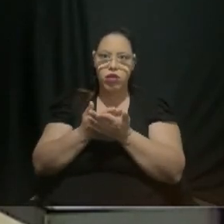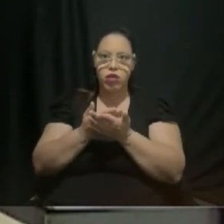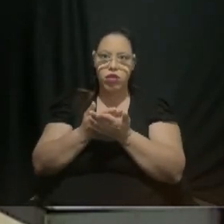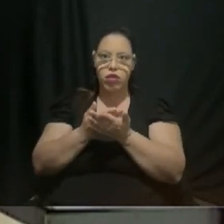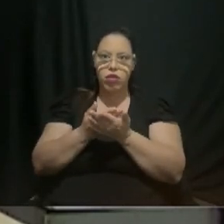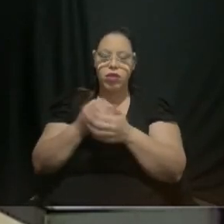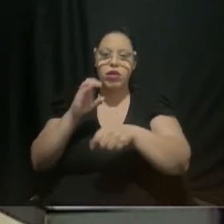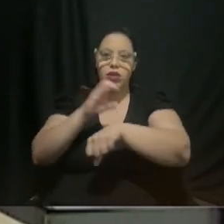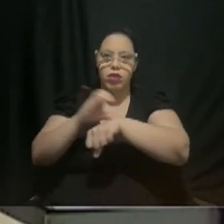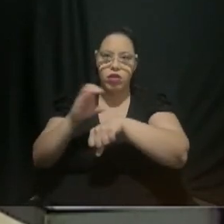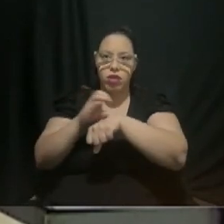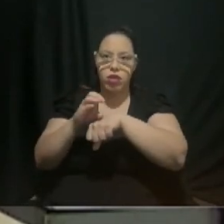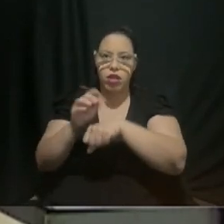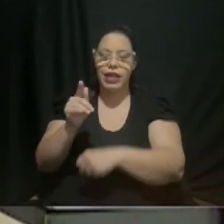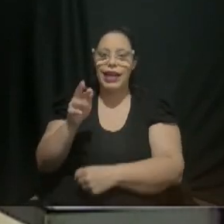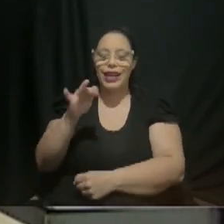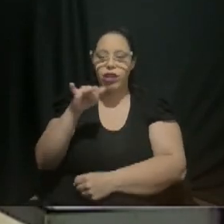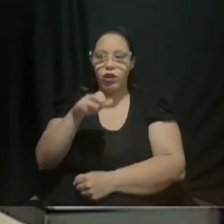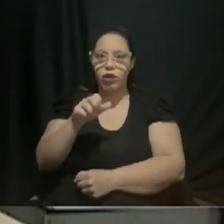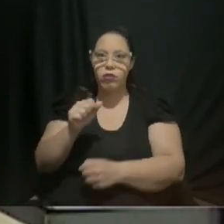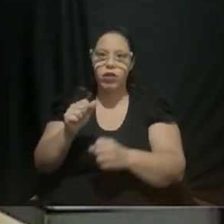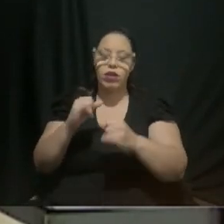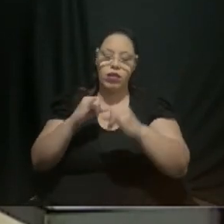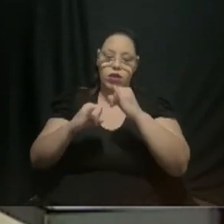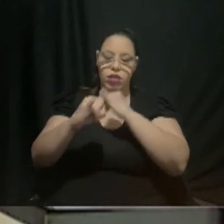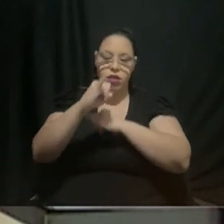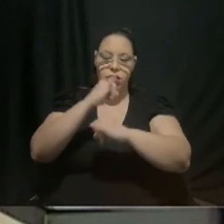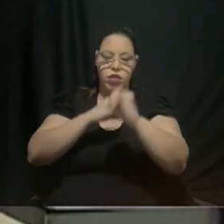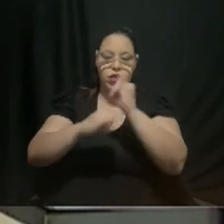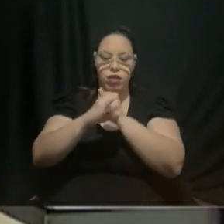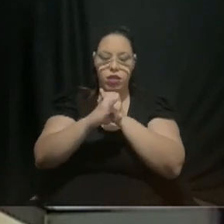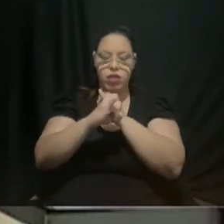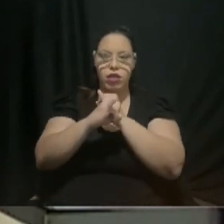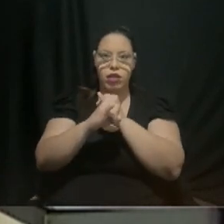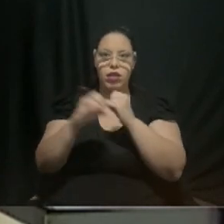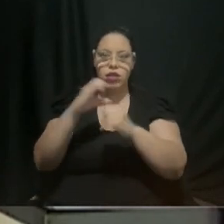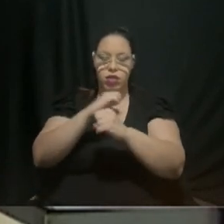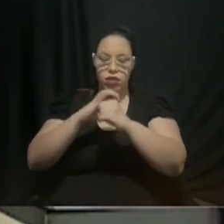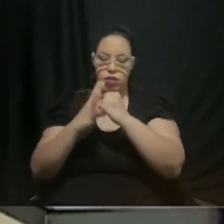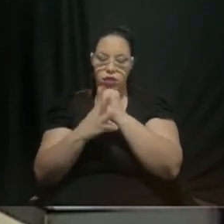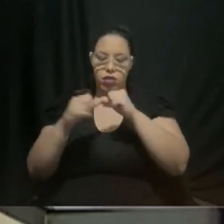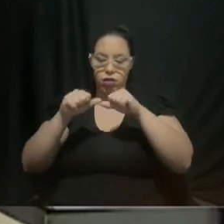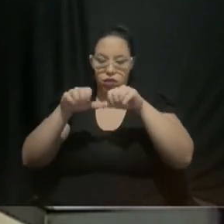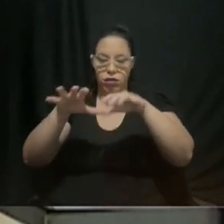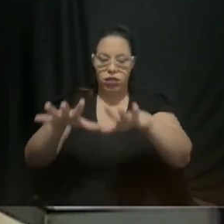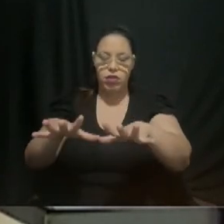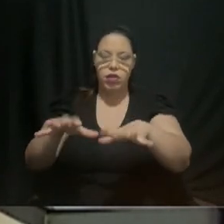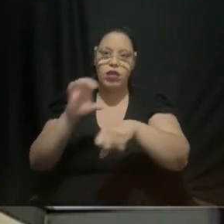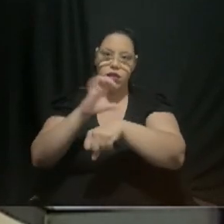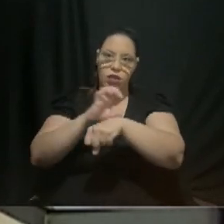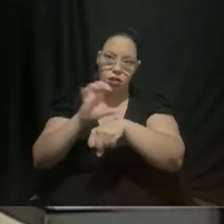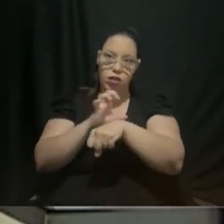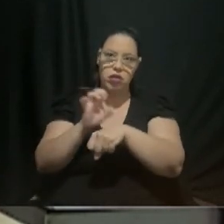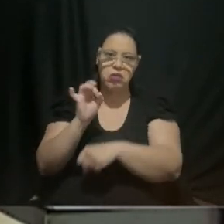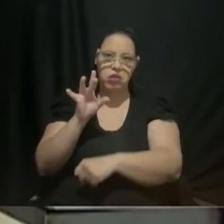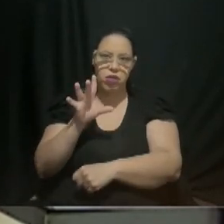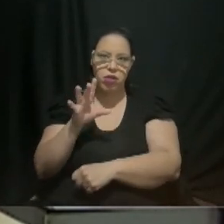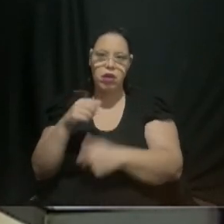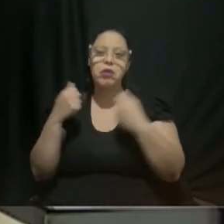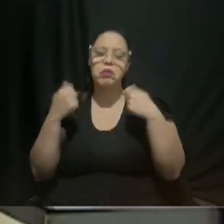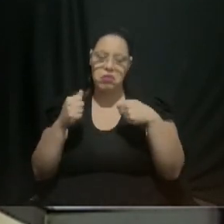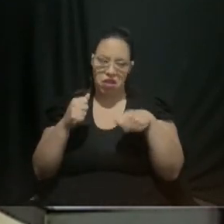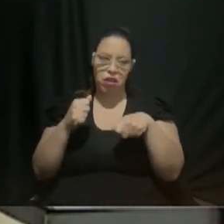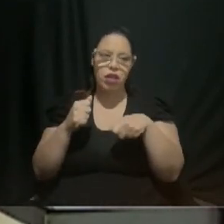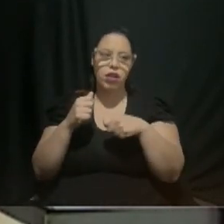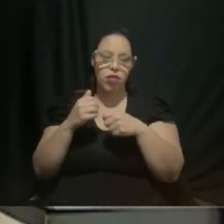pela internet, na época da pandemia ainda, né? Sim. Aí tava mais fácil, então eu fiz um cursinho desse. Mas assim, eu pretendo, né, me aperfeiçoar